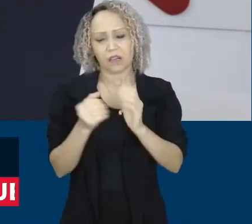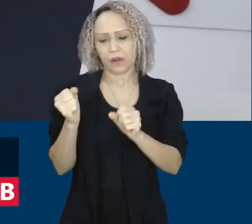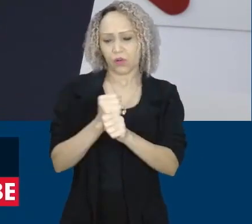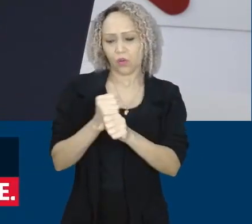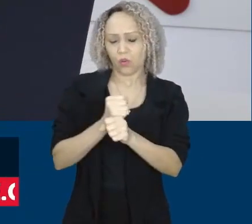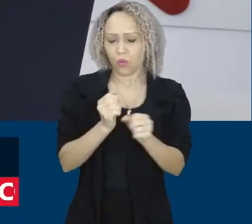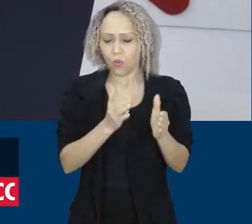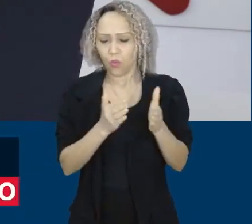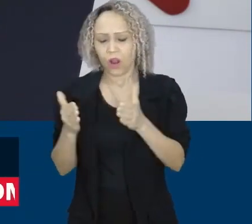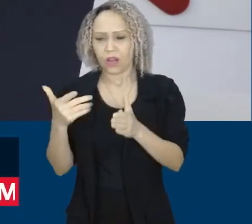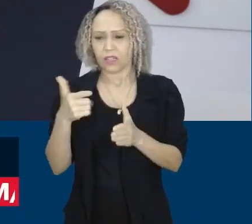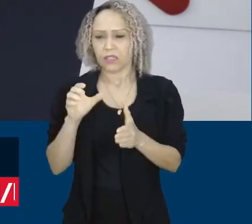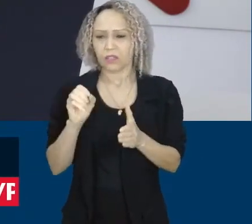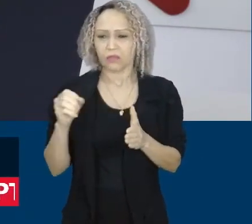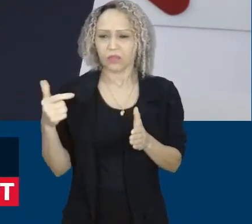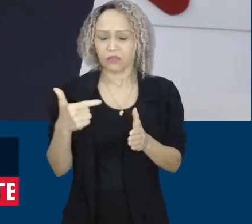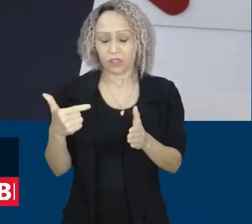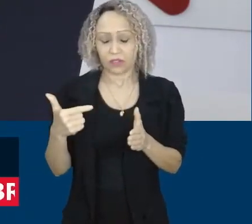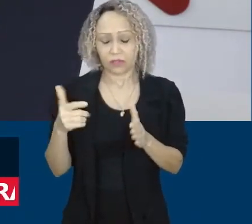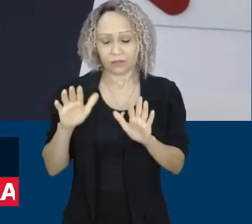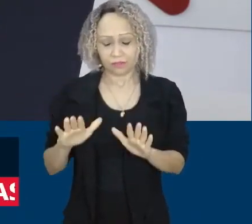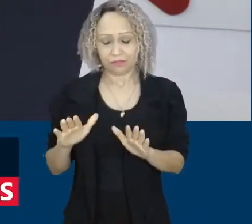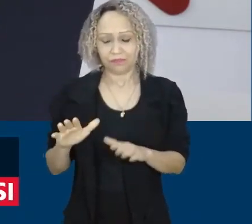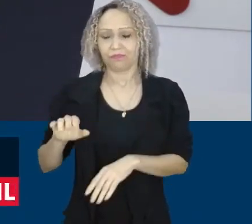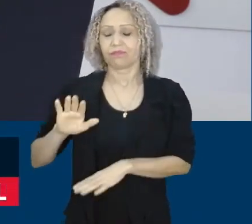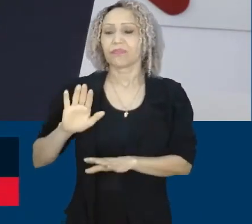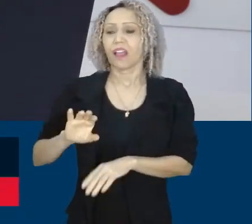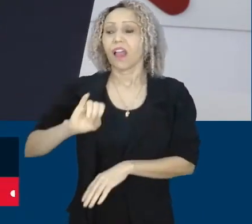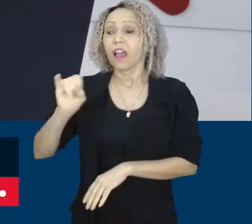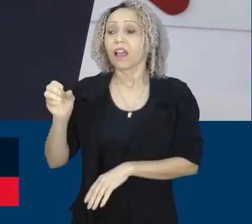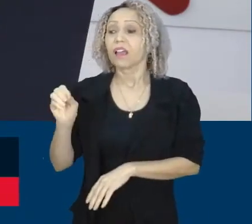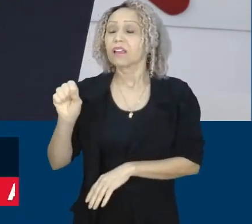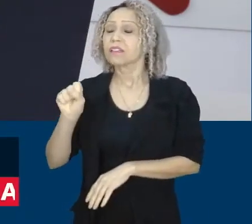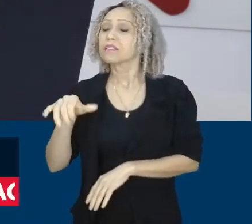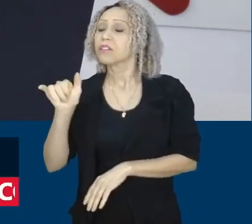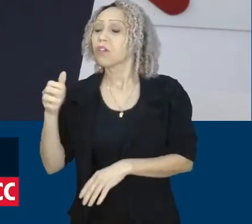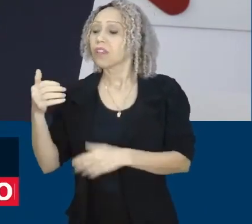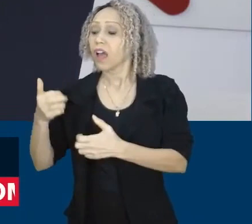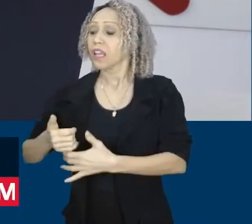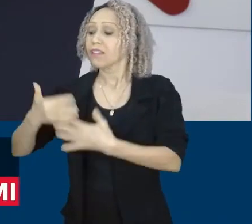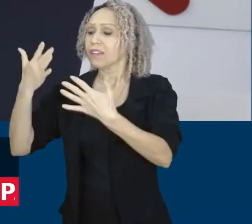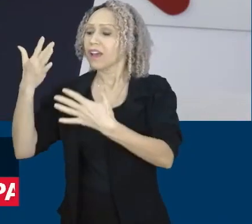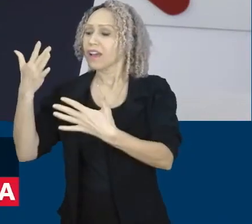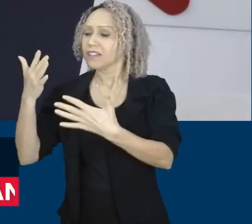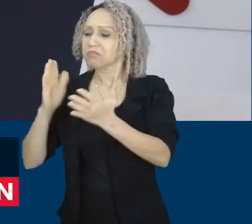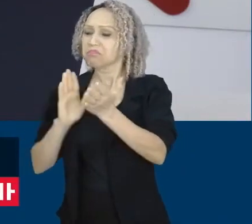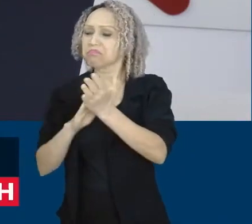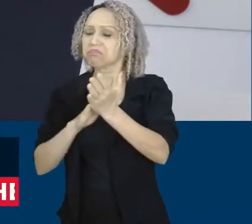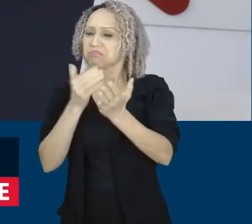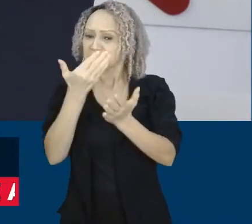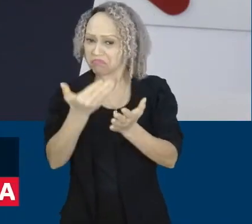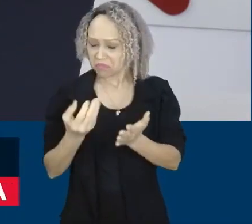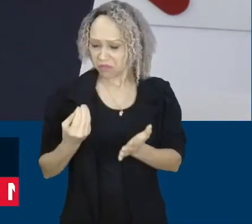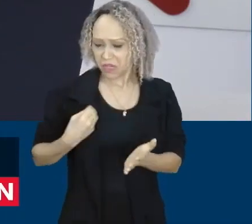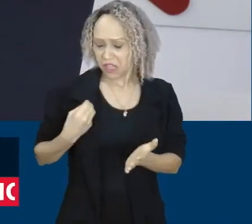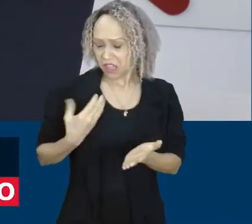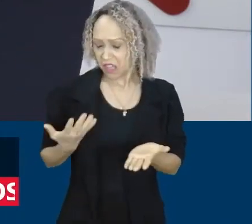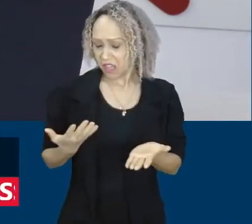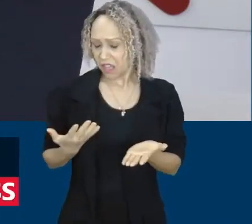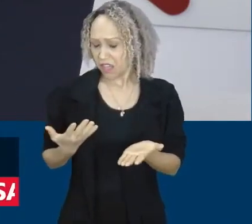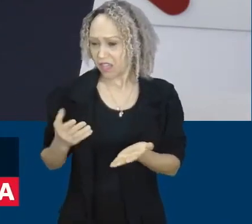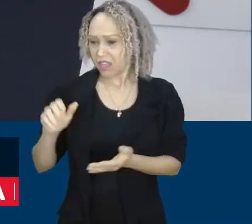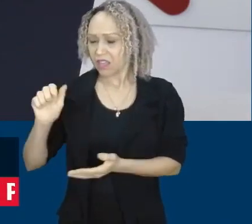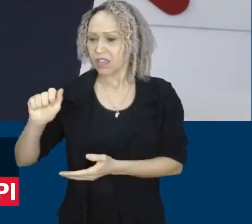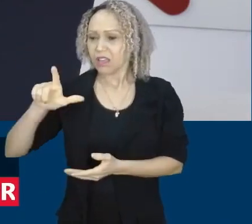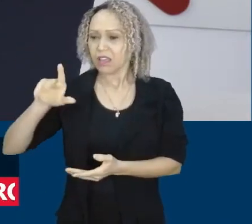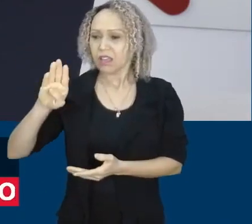povo brasileiro, parabéns e força. Josi Negreiros aqui também saudando a sua presença, deputado Alberto Quirone comentando, Reginaldo